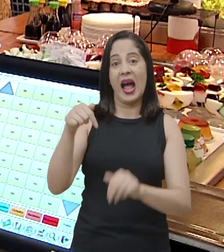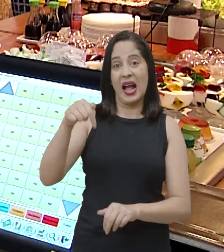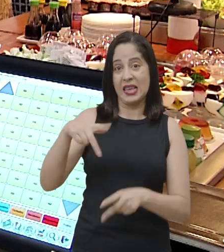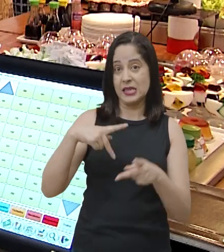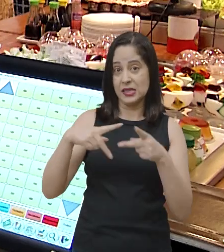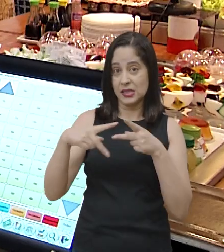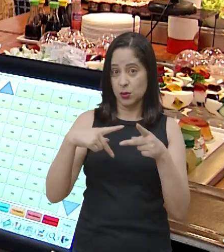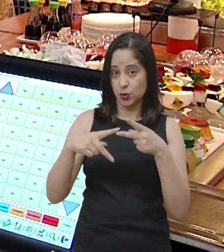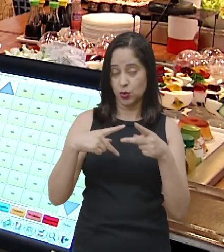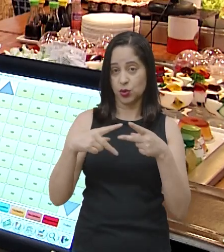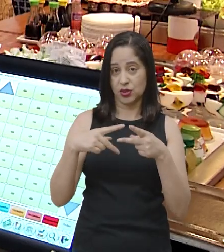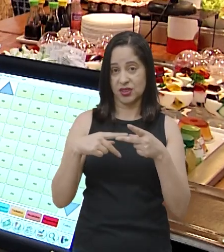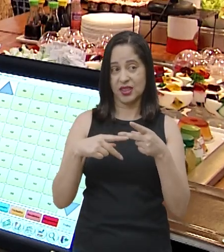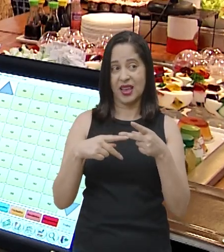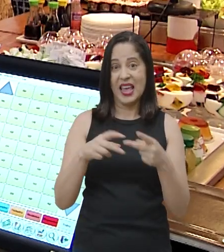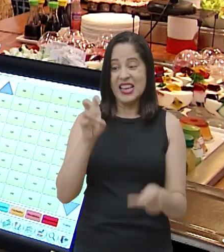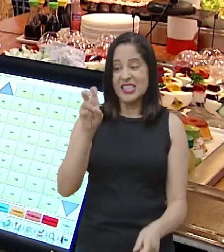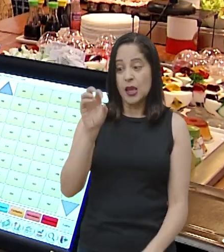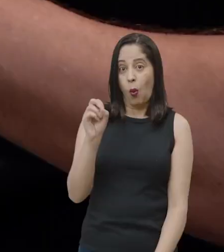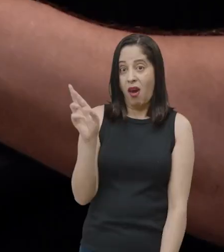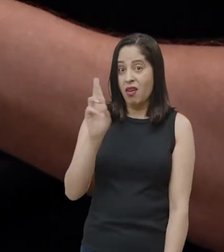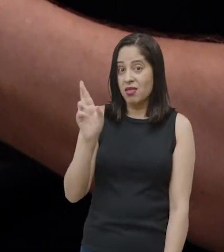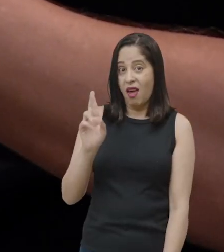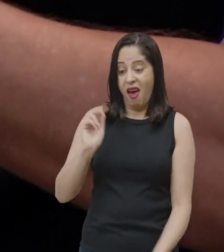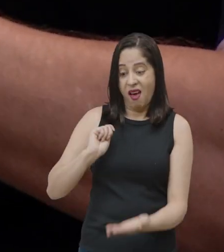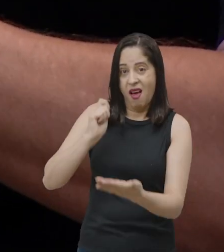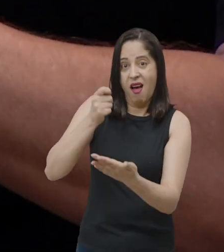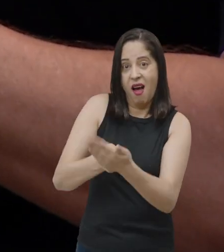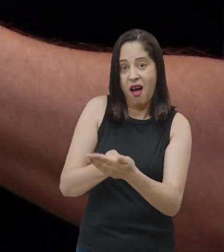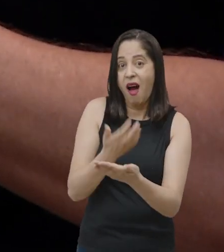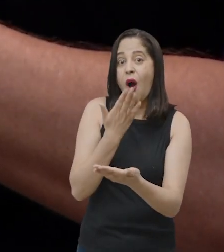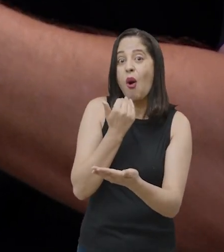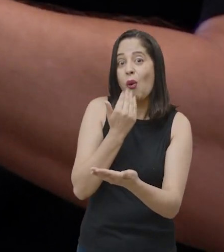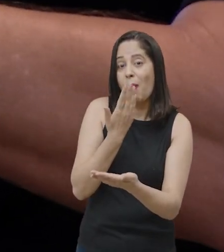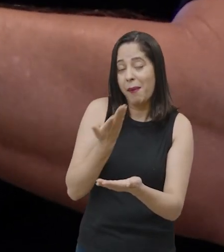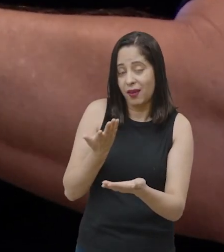da refeição por dia em São José dos Campos é de R$